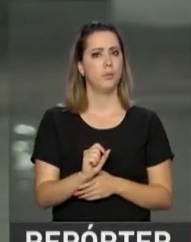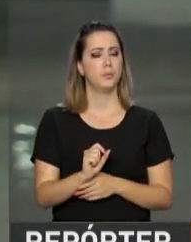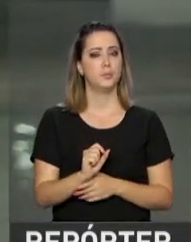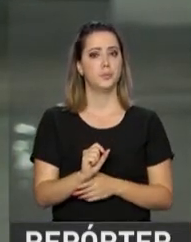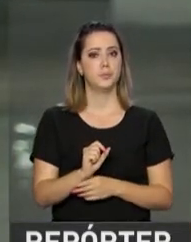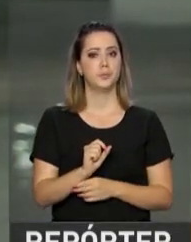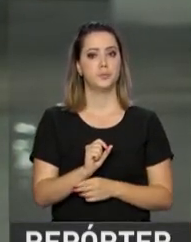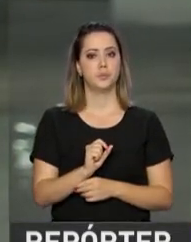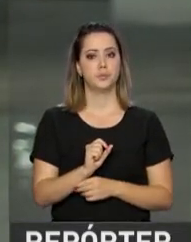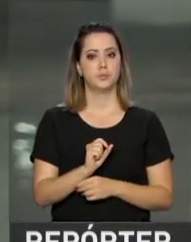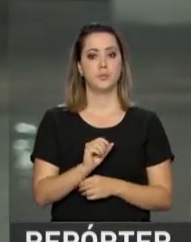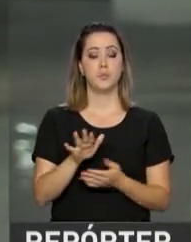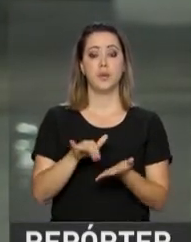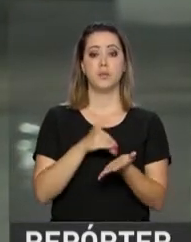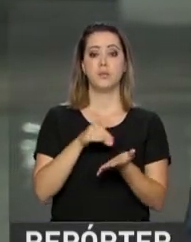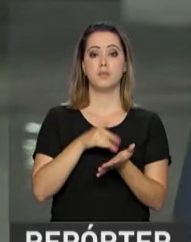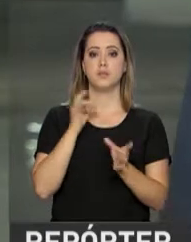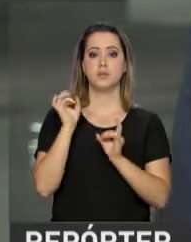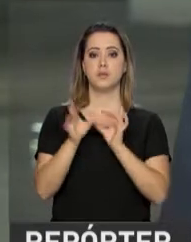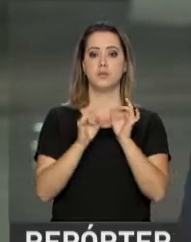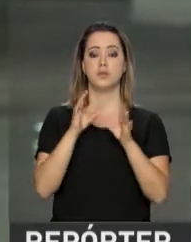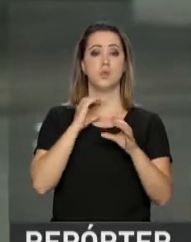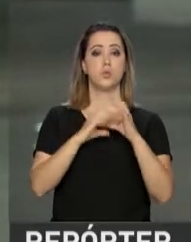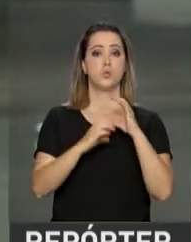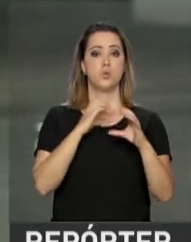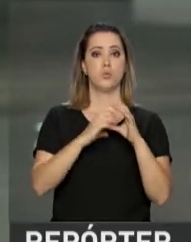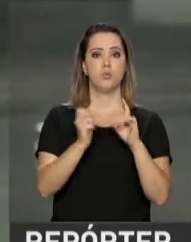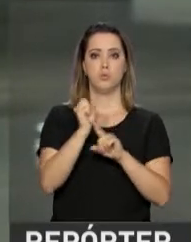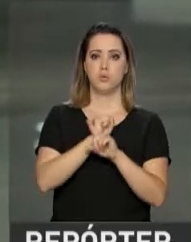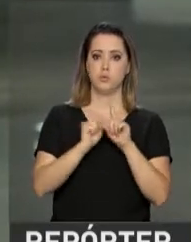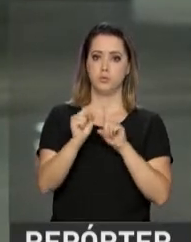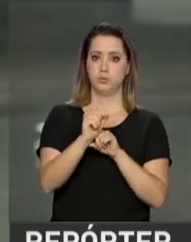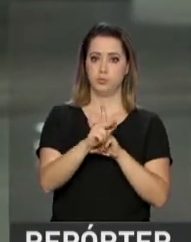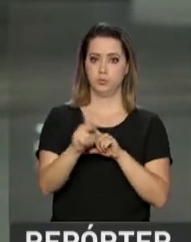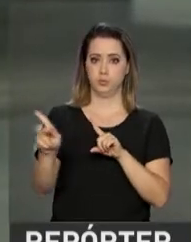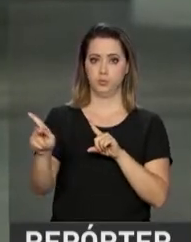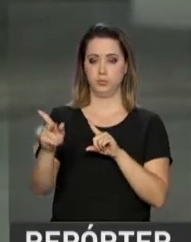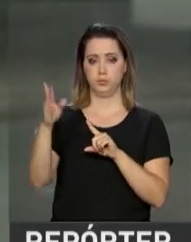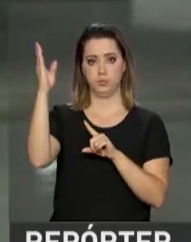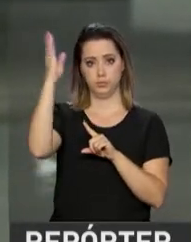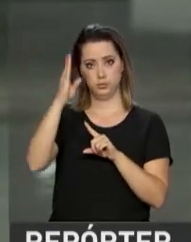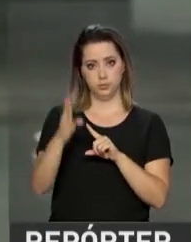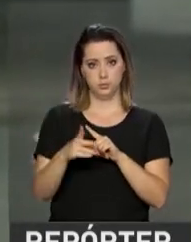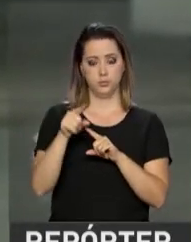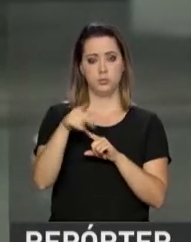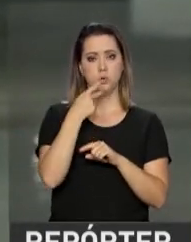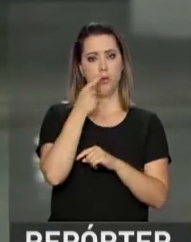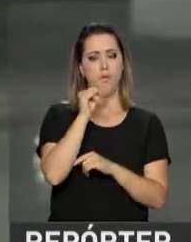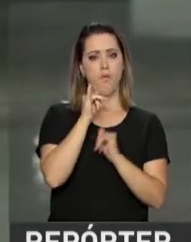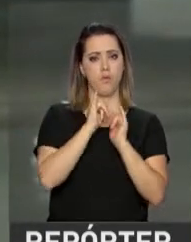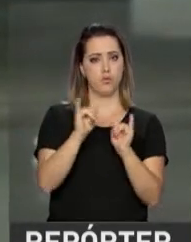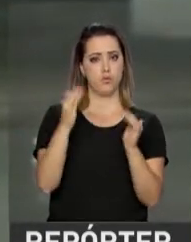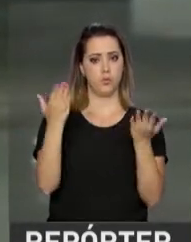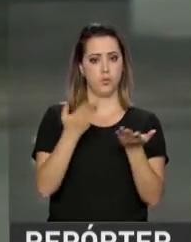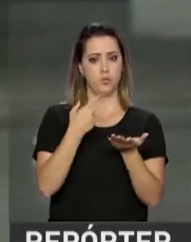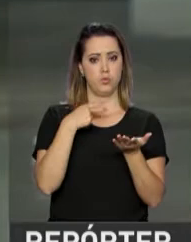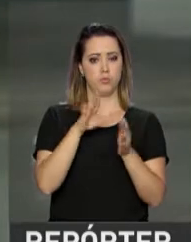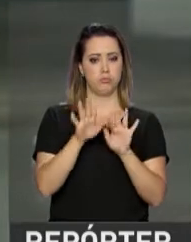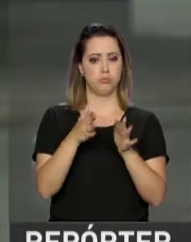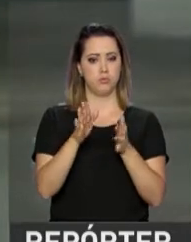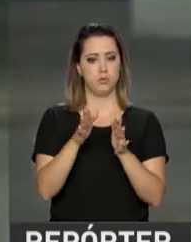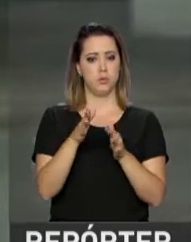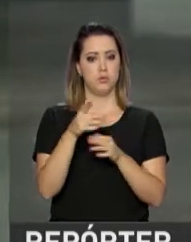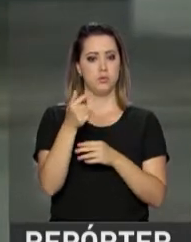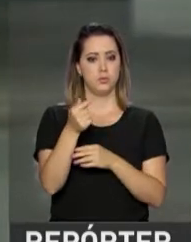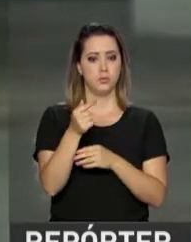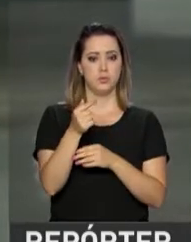a secretaria especial de comunicação social da presidência da república divulgou uma nota agora há pouco por volta das